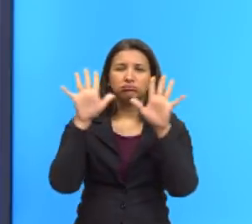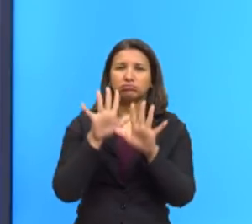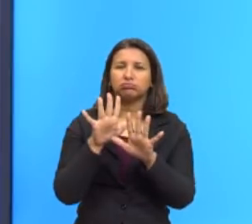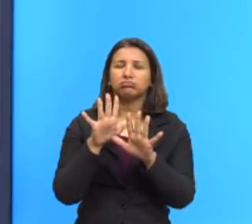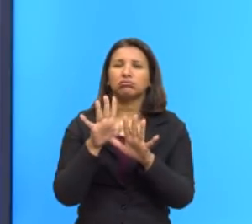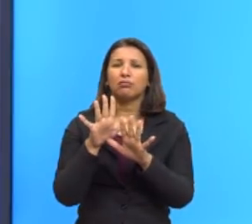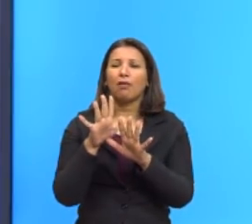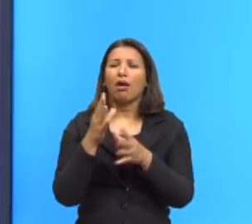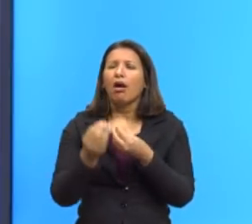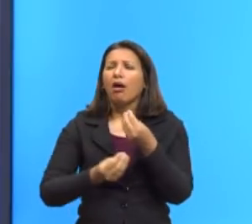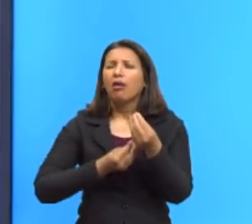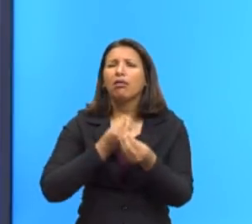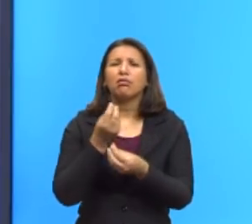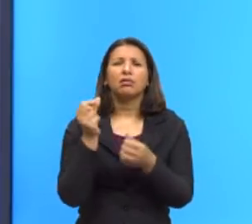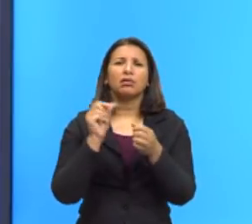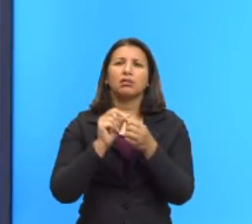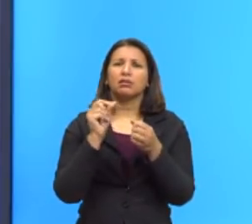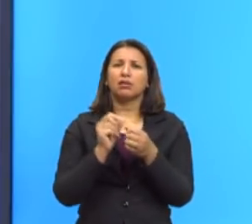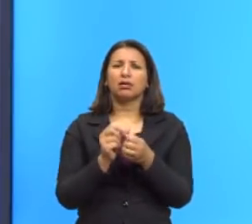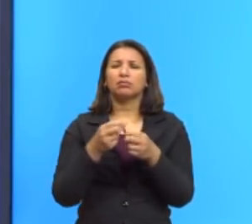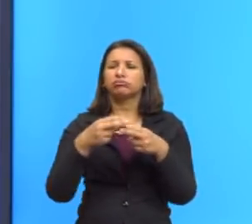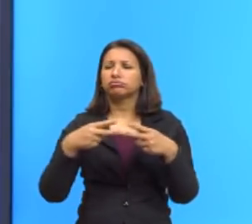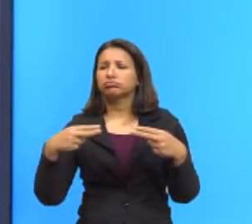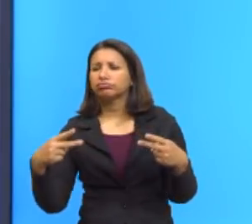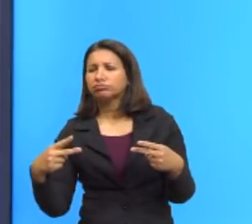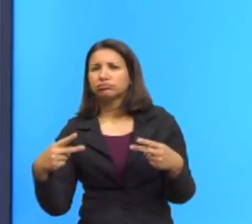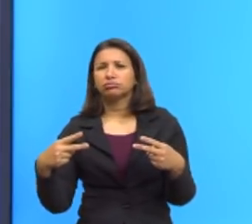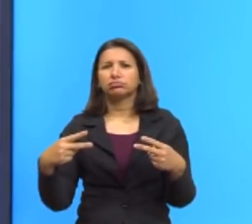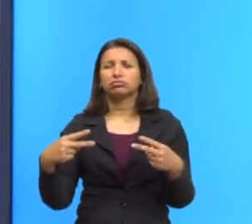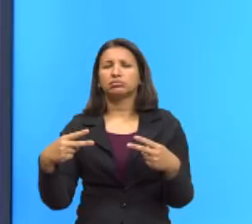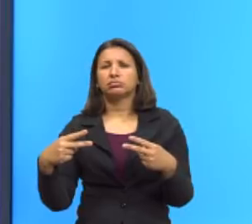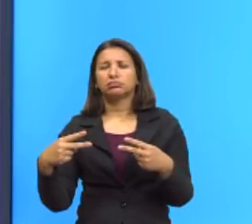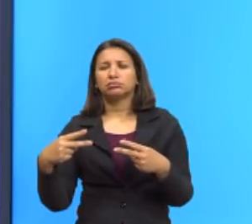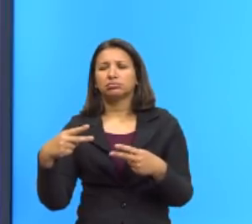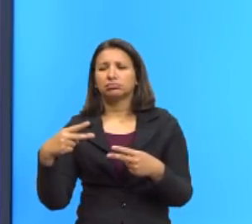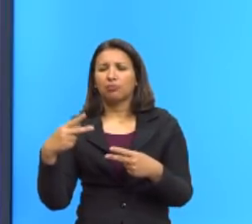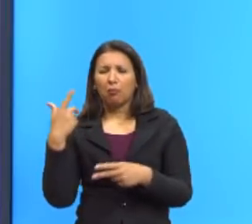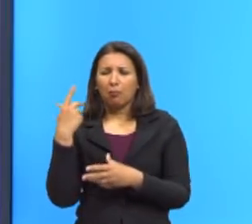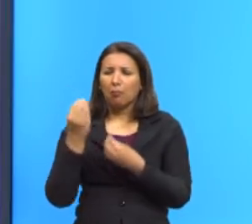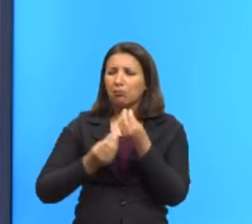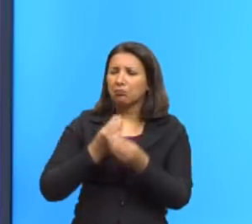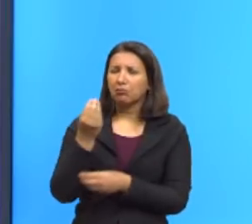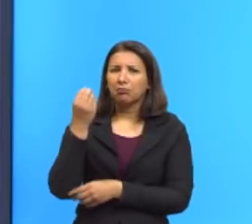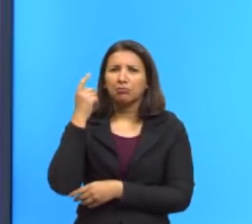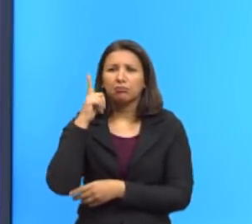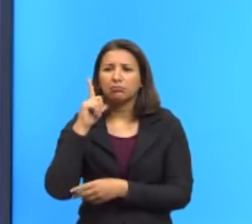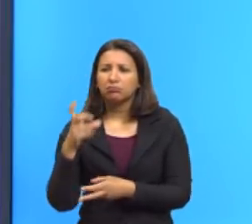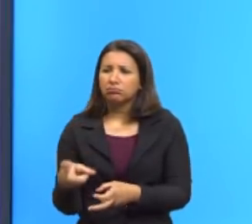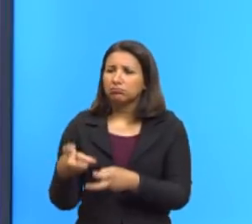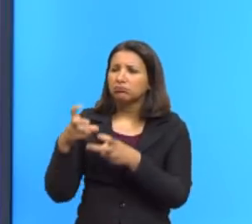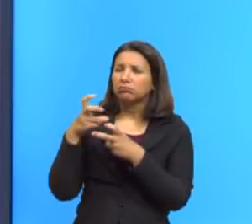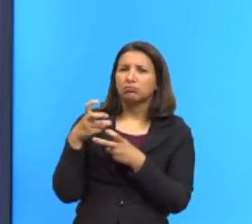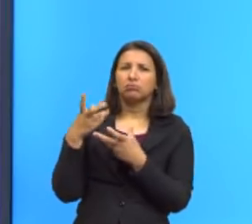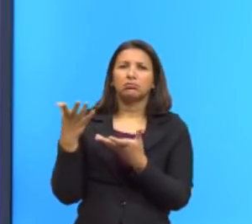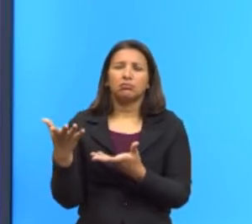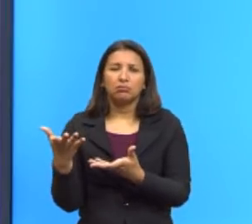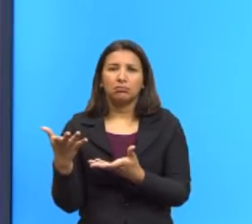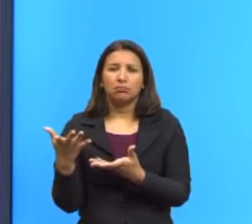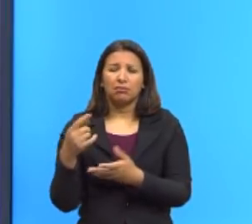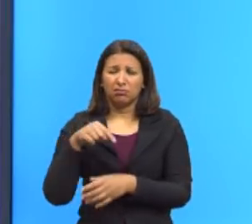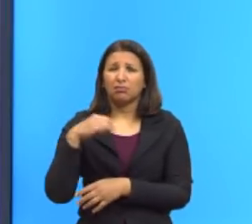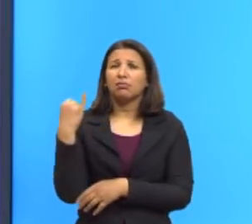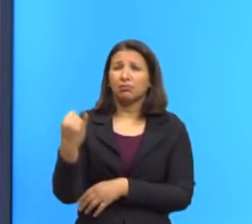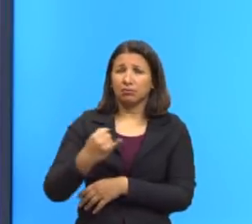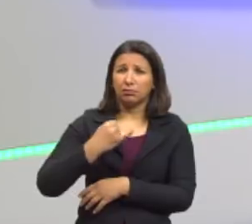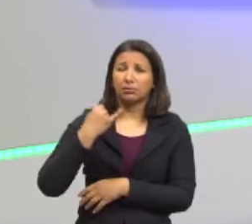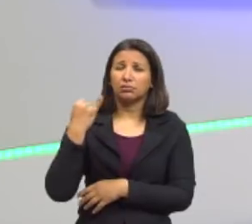que eu faço esse objeto? Né? Como é que eu consigo notar isso? Isso é importante que